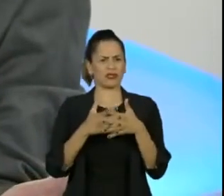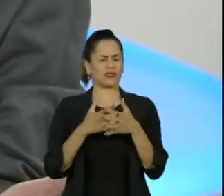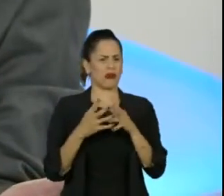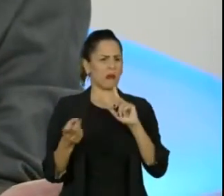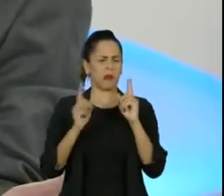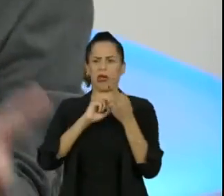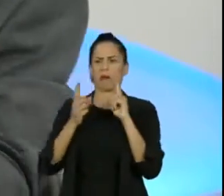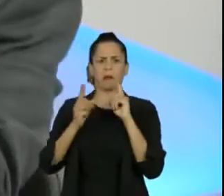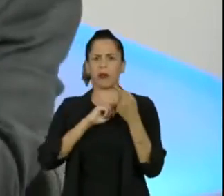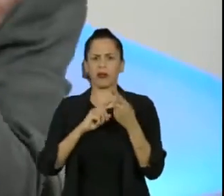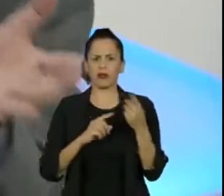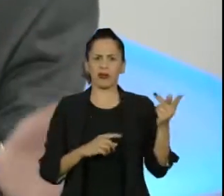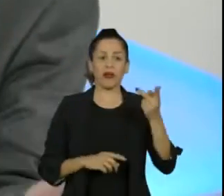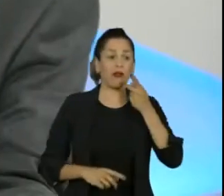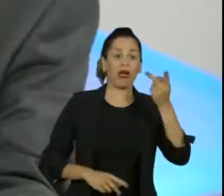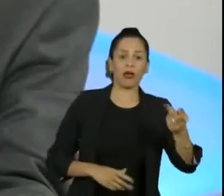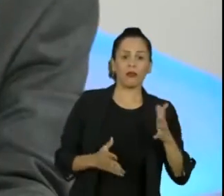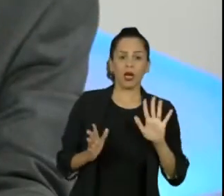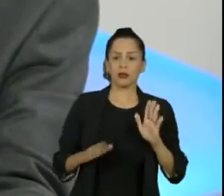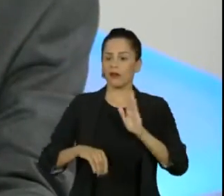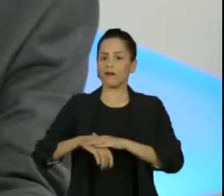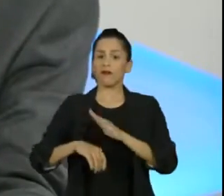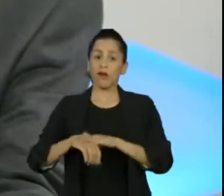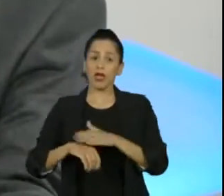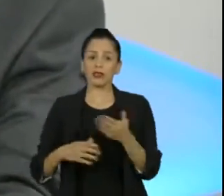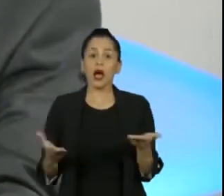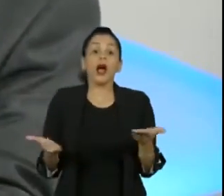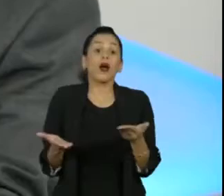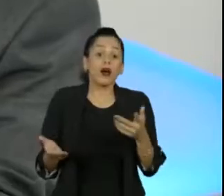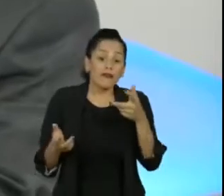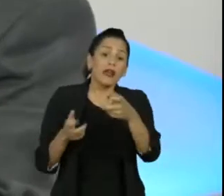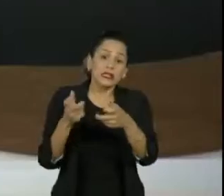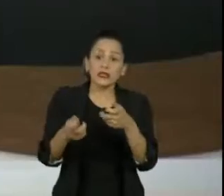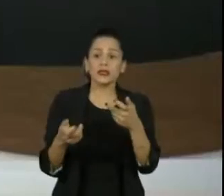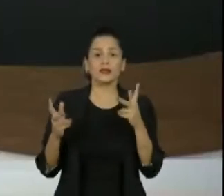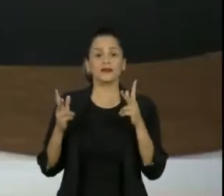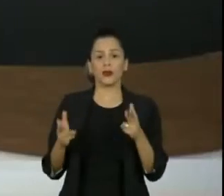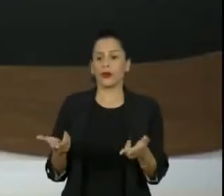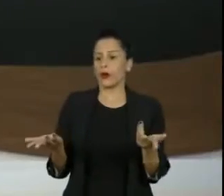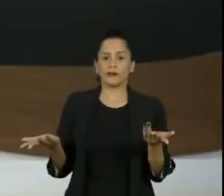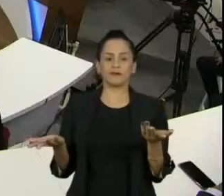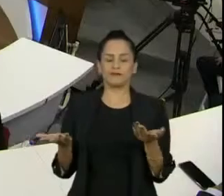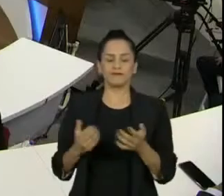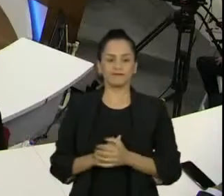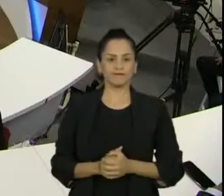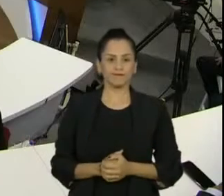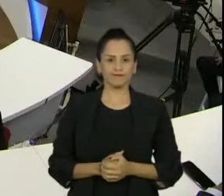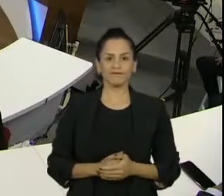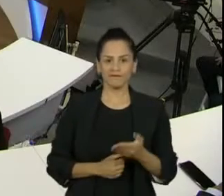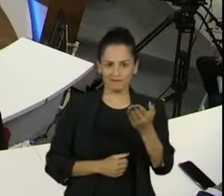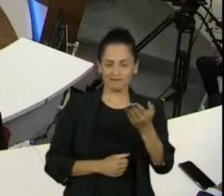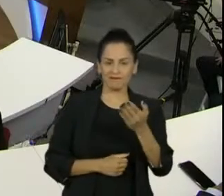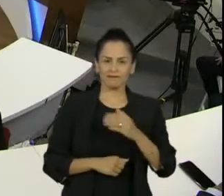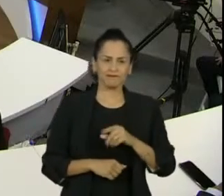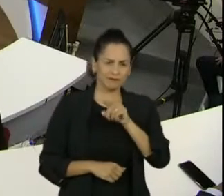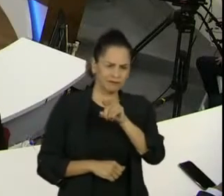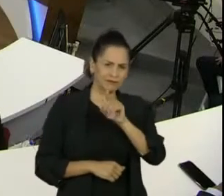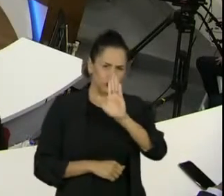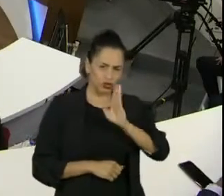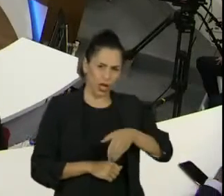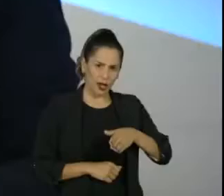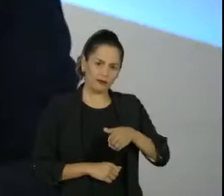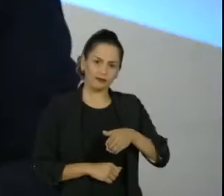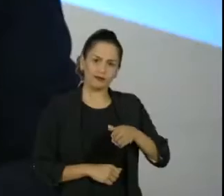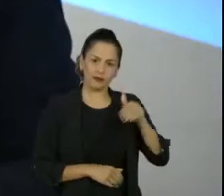fez. E agora com a vacina vem a mesma coisa. Pedro, por favor. Prefeito, o senhor foi eleito em 2016